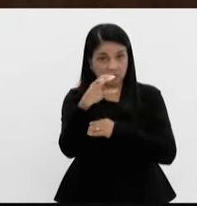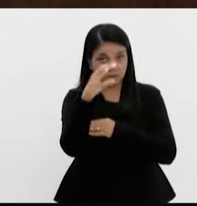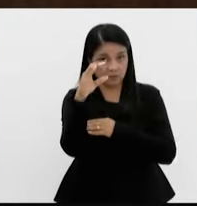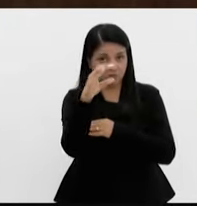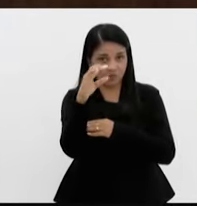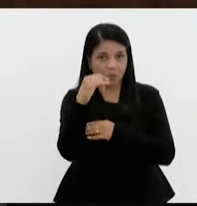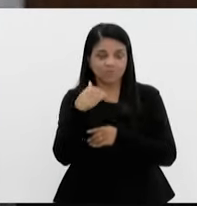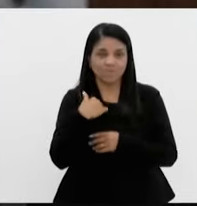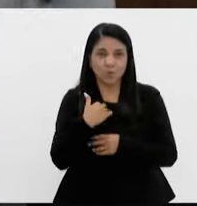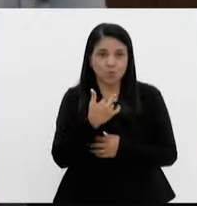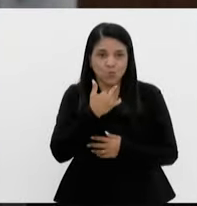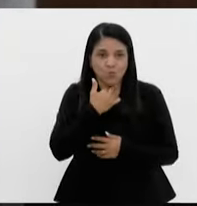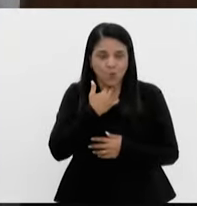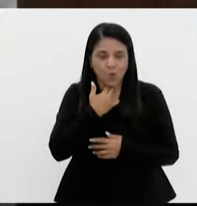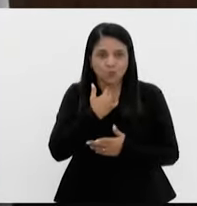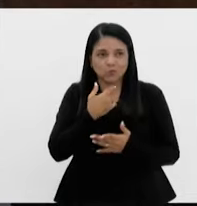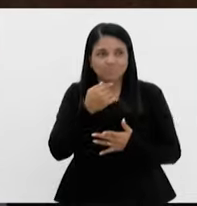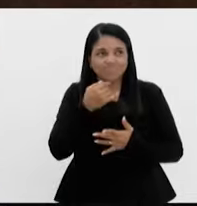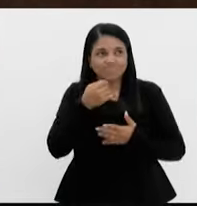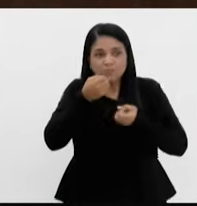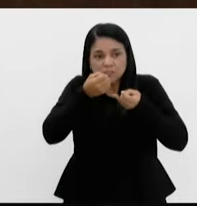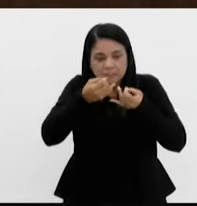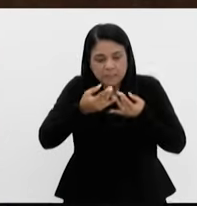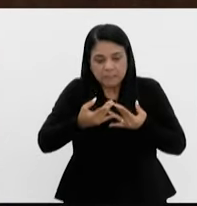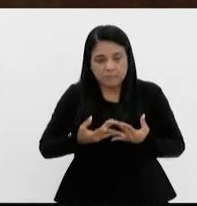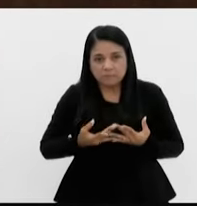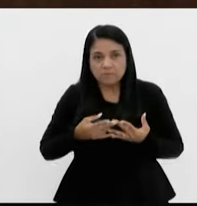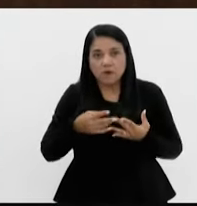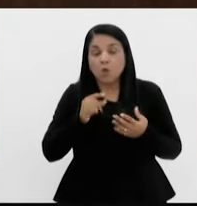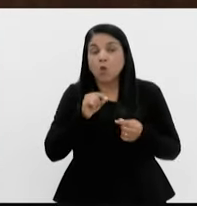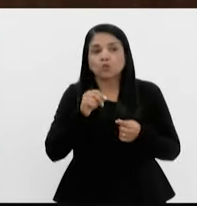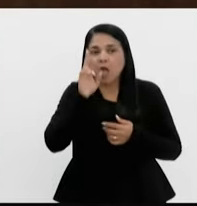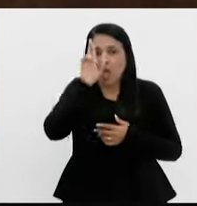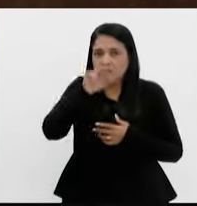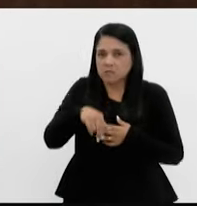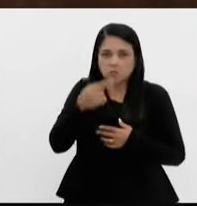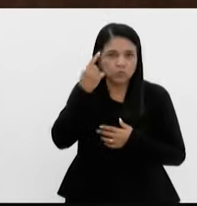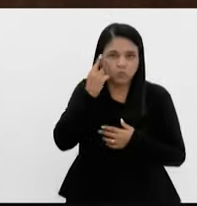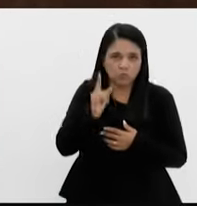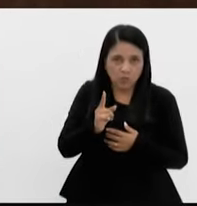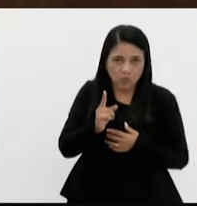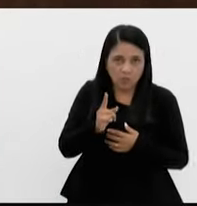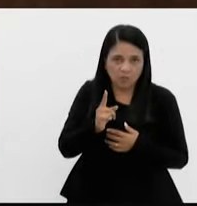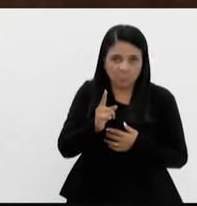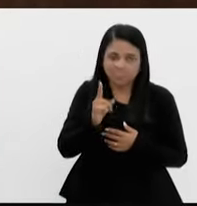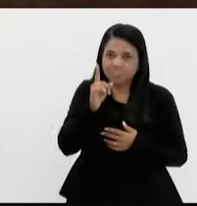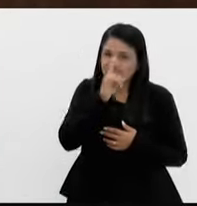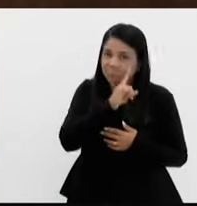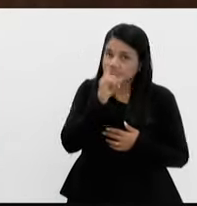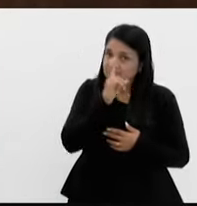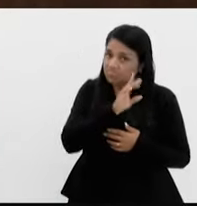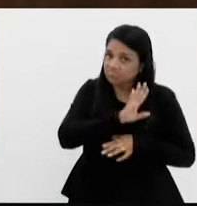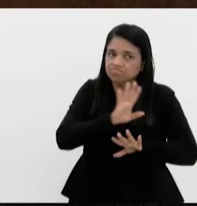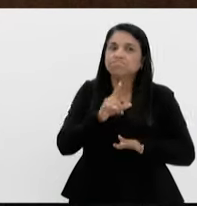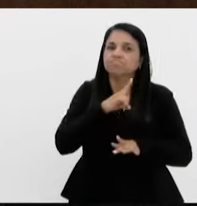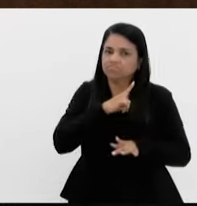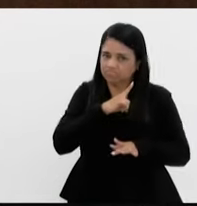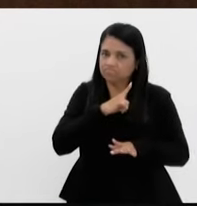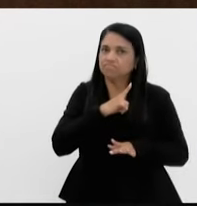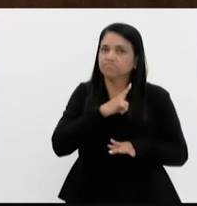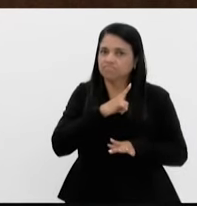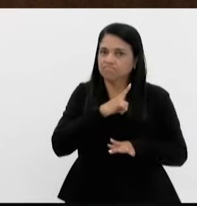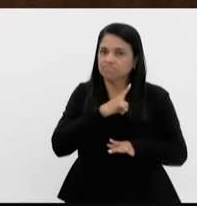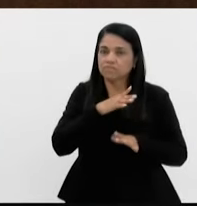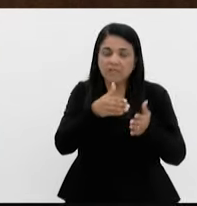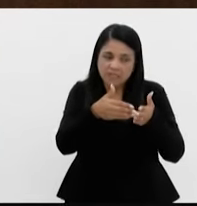me aprofundar porque eu não sei qual foi a razão disso provavelmente alguma falha pontual Dá